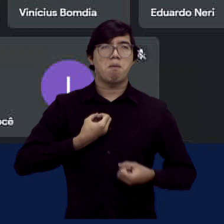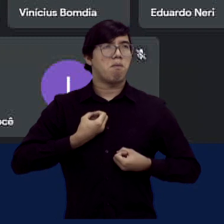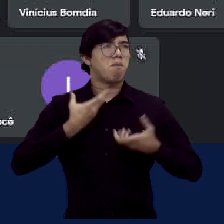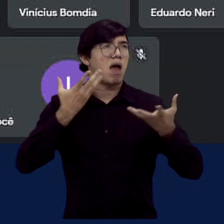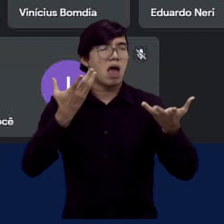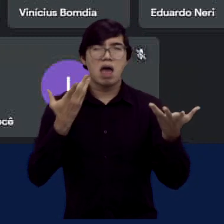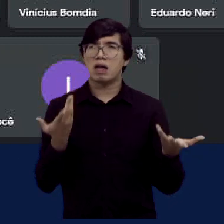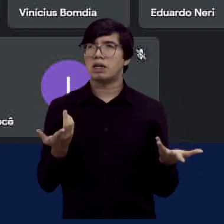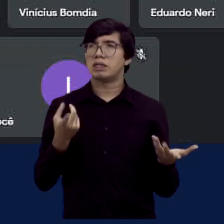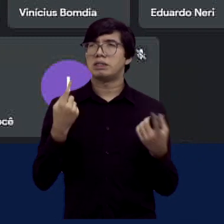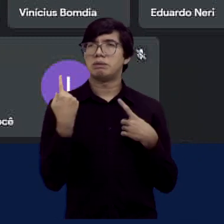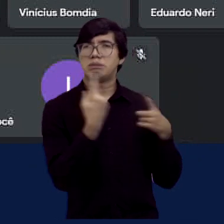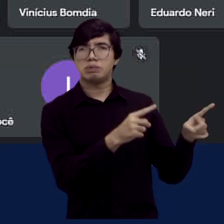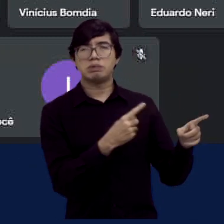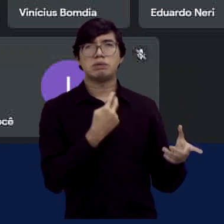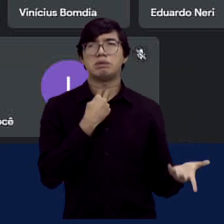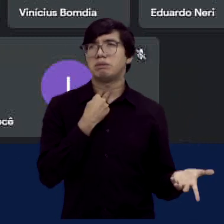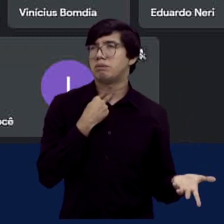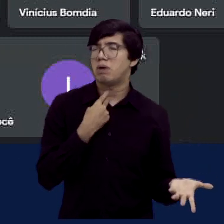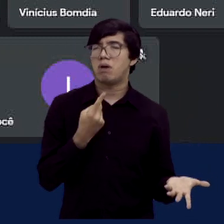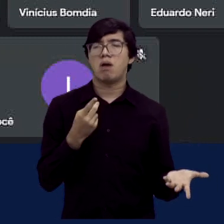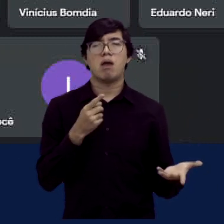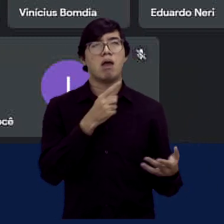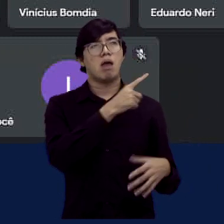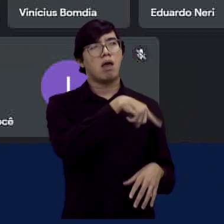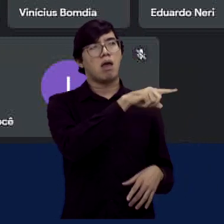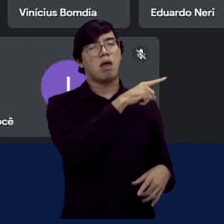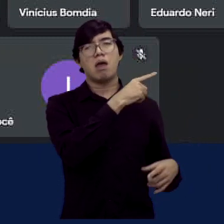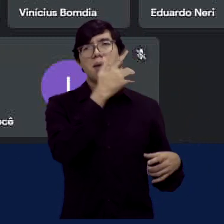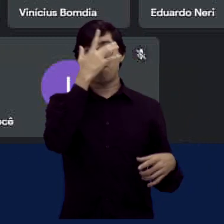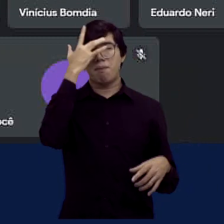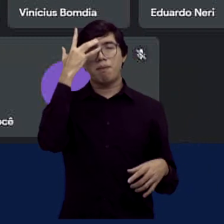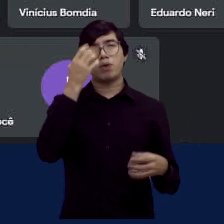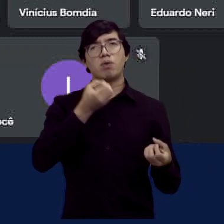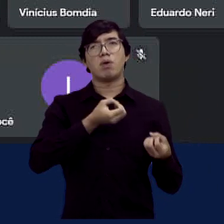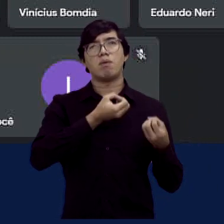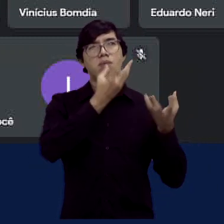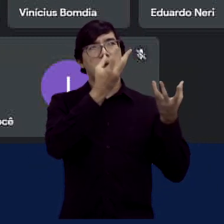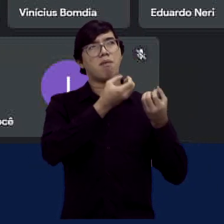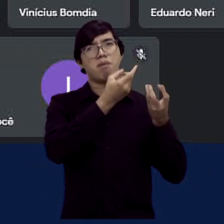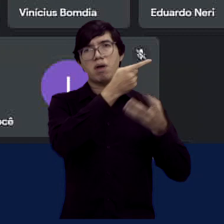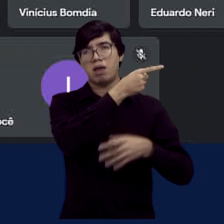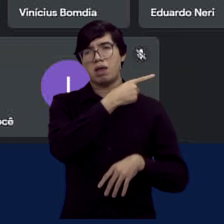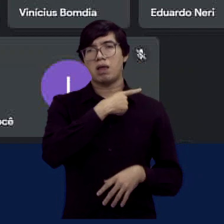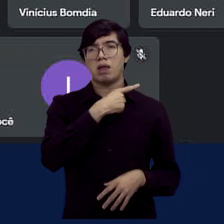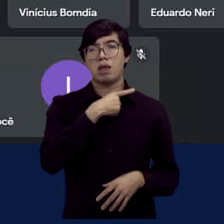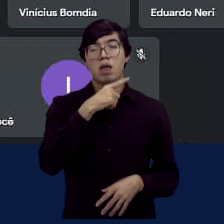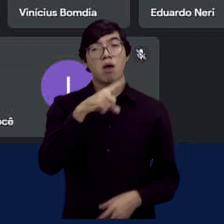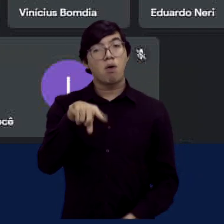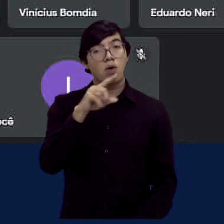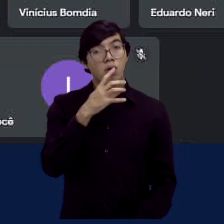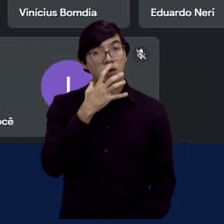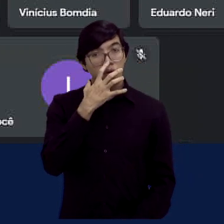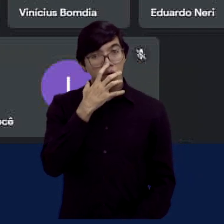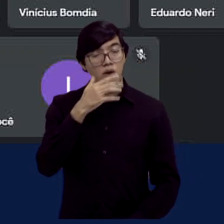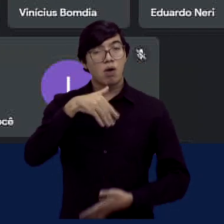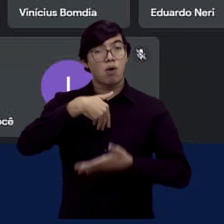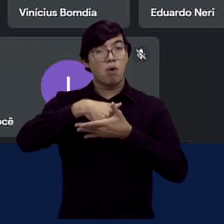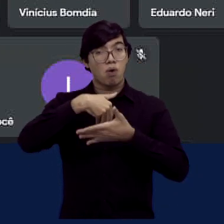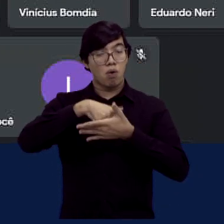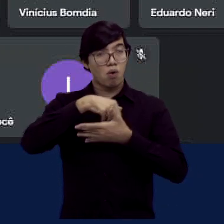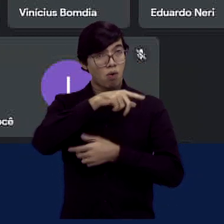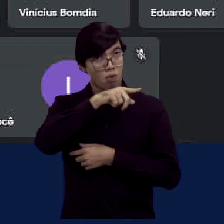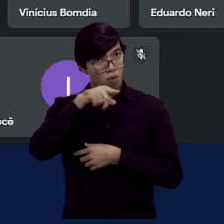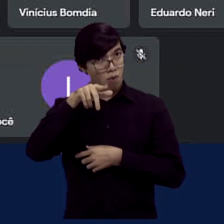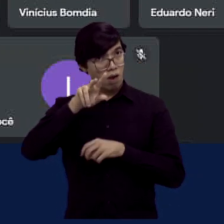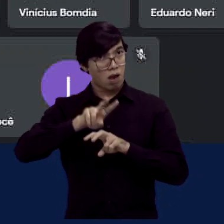de adversário, de torcedor, de qualquer coisa assim. Eu só estou dizendo isso porque, de fato, para quem acompanha futebol, isso está sendo muito forte